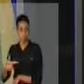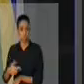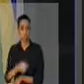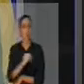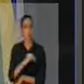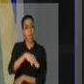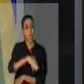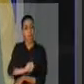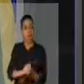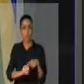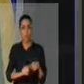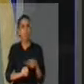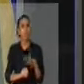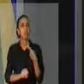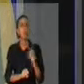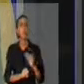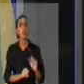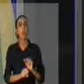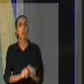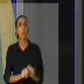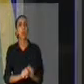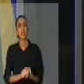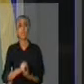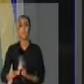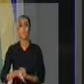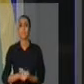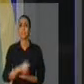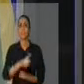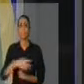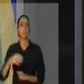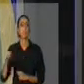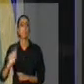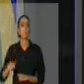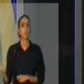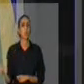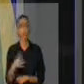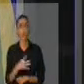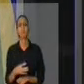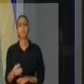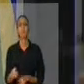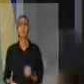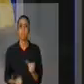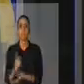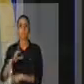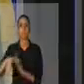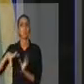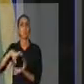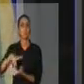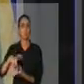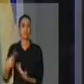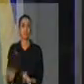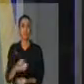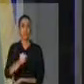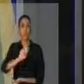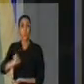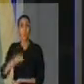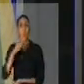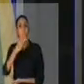OMS, cerca de 14 milhões de novos casos de câncer ocorreram no mundo, que foram responsáveis por mais de 8 milhões de